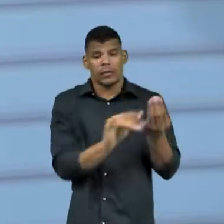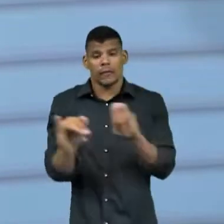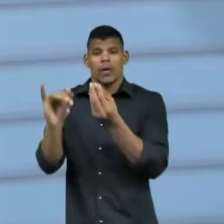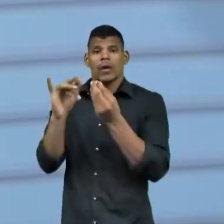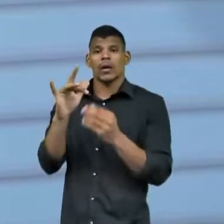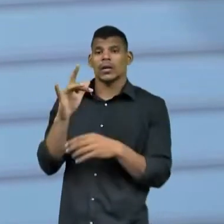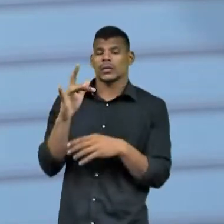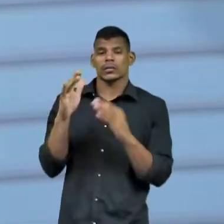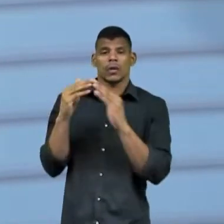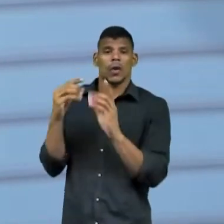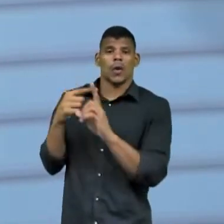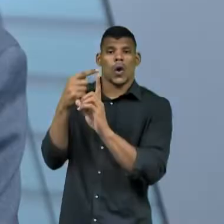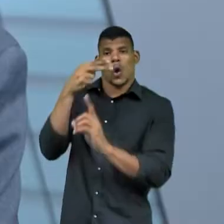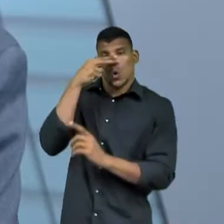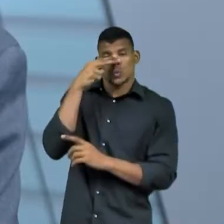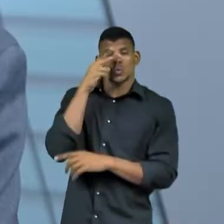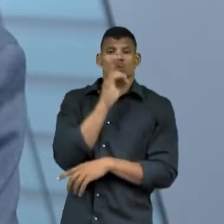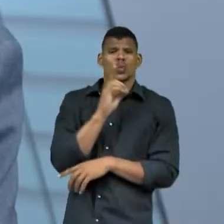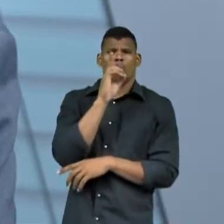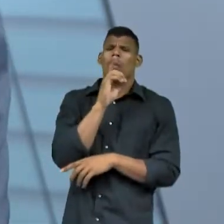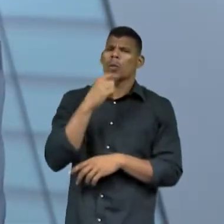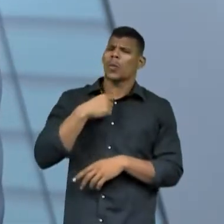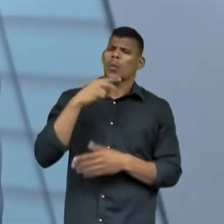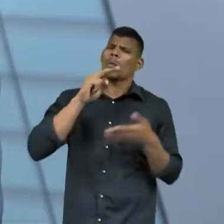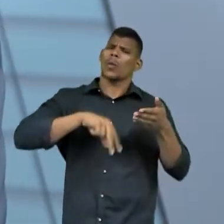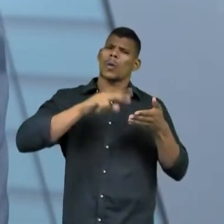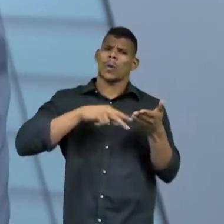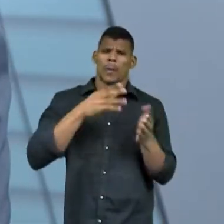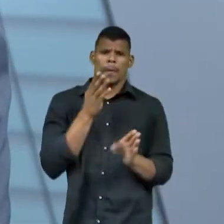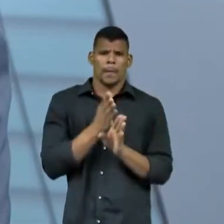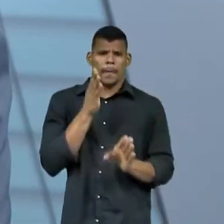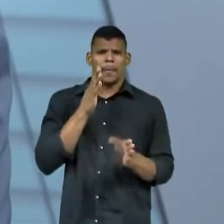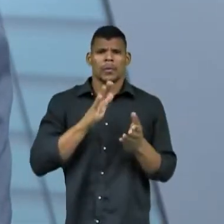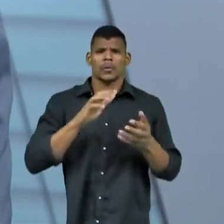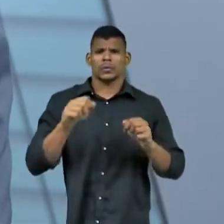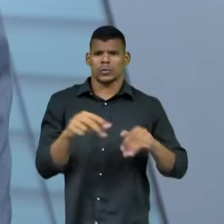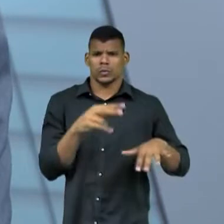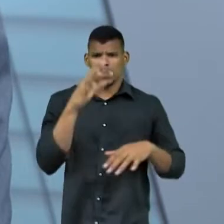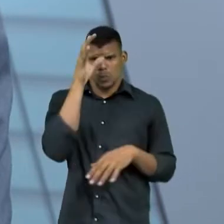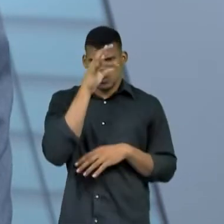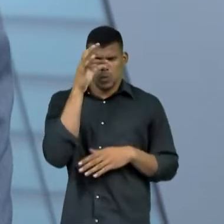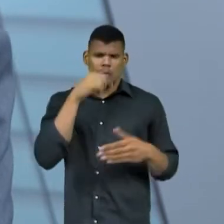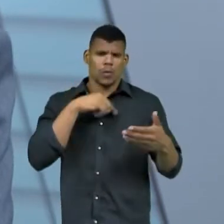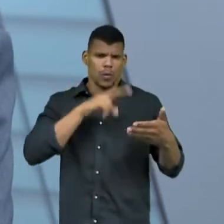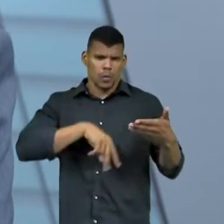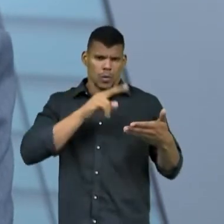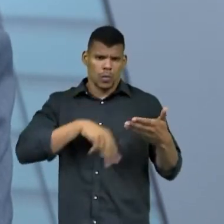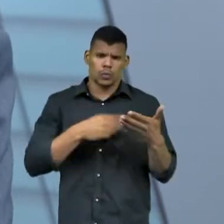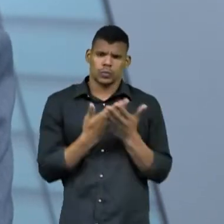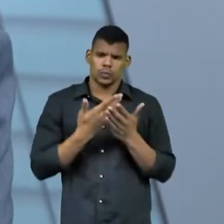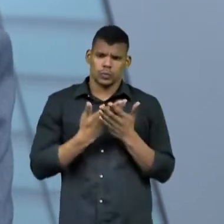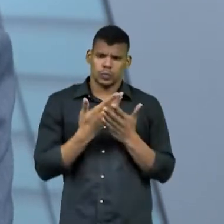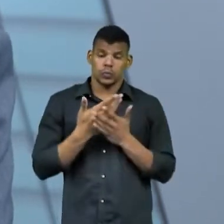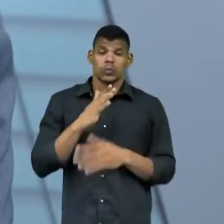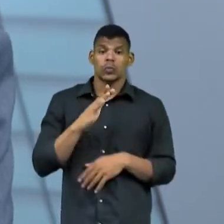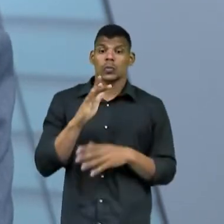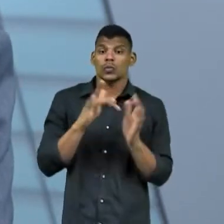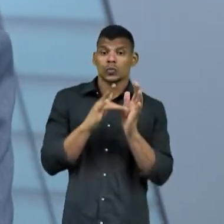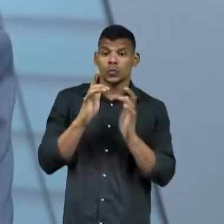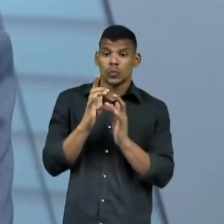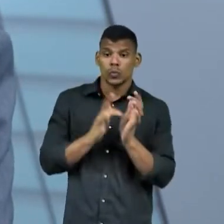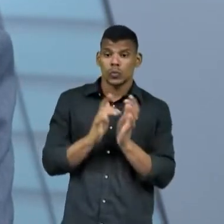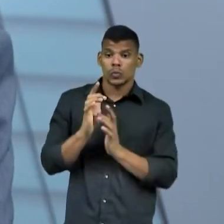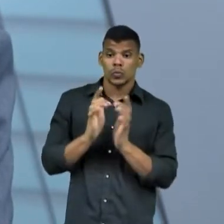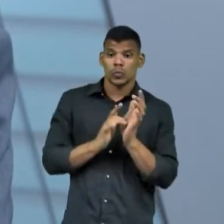é eu tava até lendo um trecho bíblico por conta da semana santa das leituras é é quando Jesus é levado a